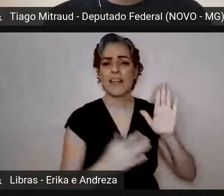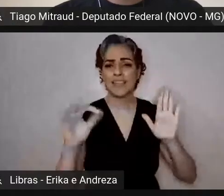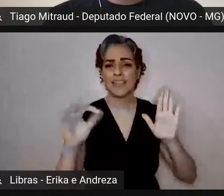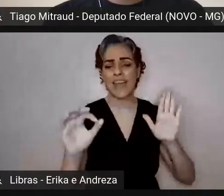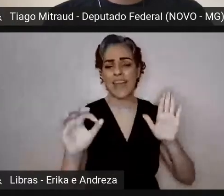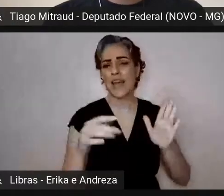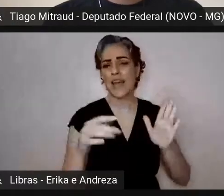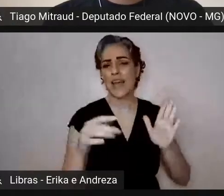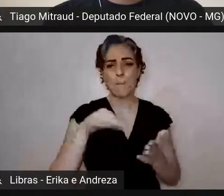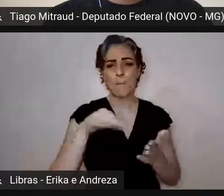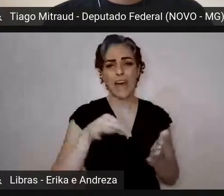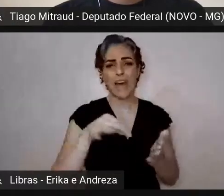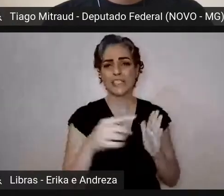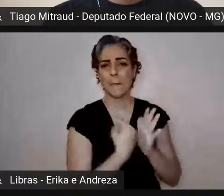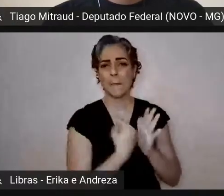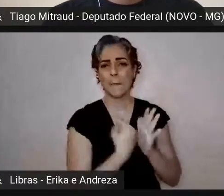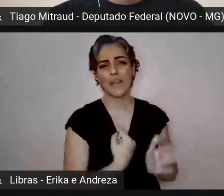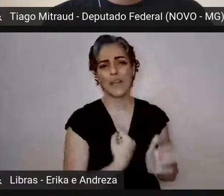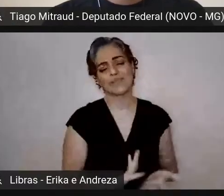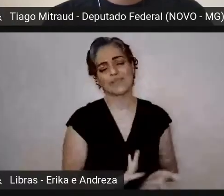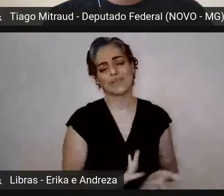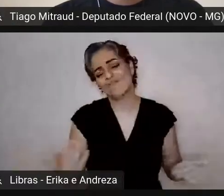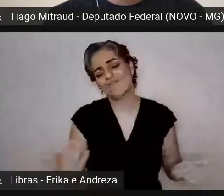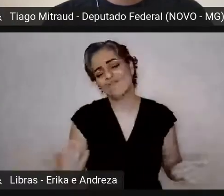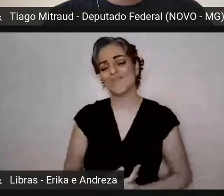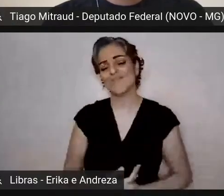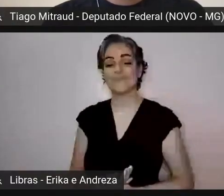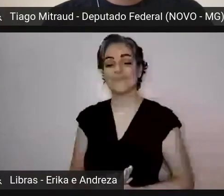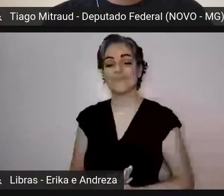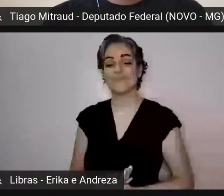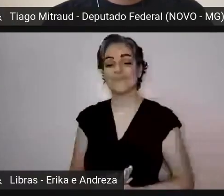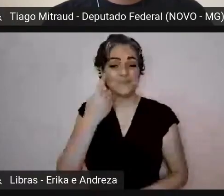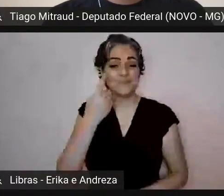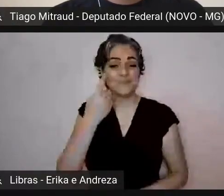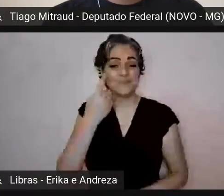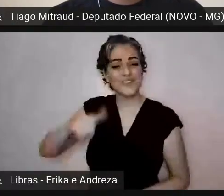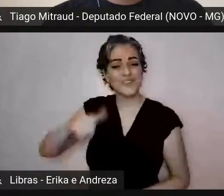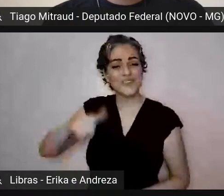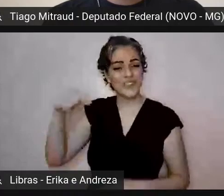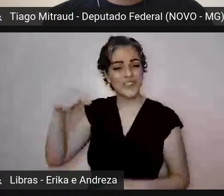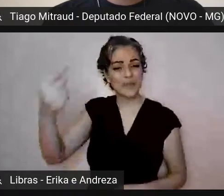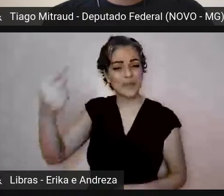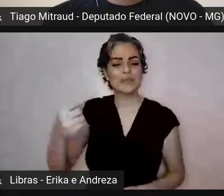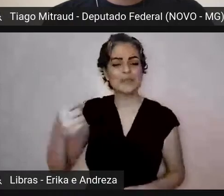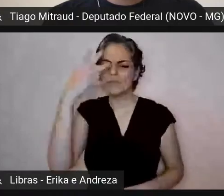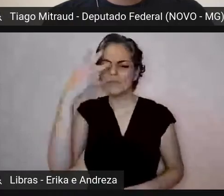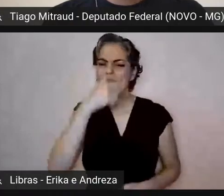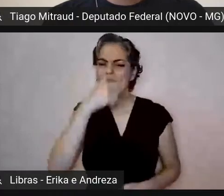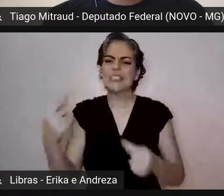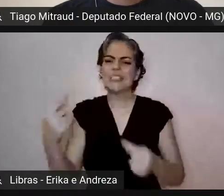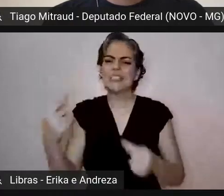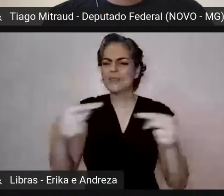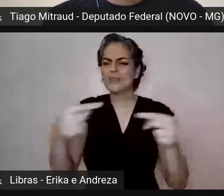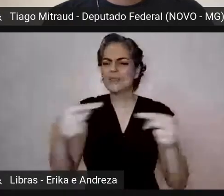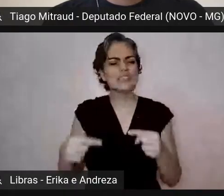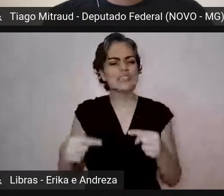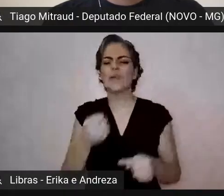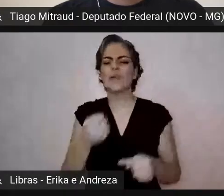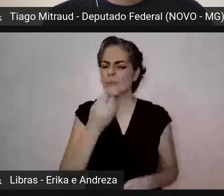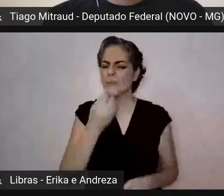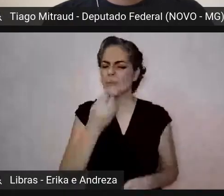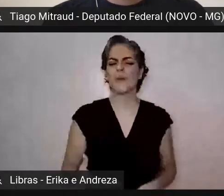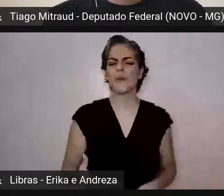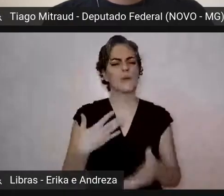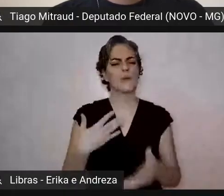os parlamentares eles já se dispuseram a participar de uma segunda rodada. E aí a gente vê a beleza da discussão, né? Não importa aqui o que